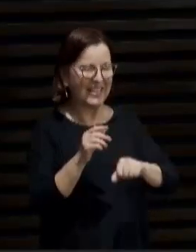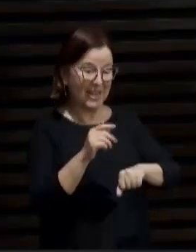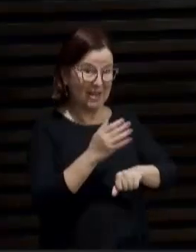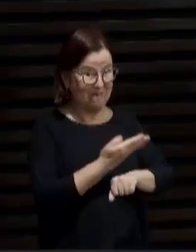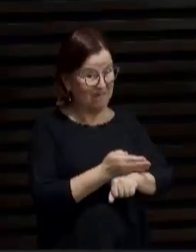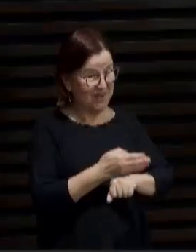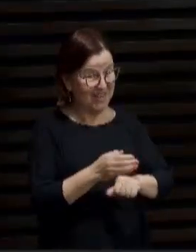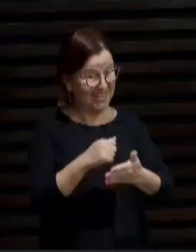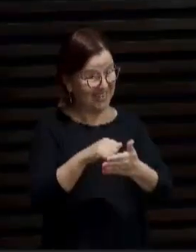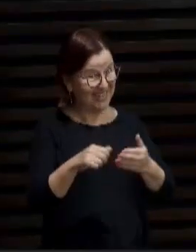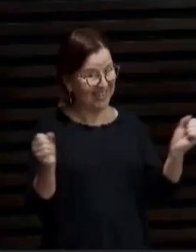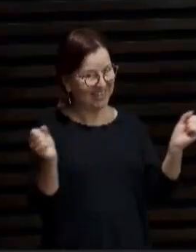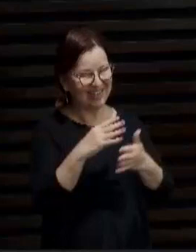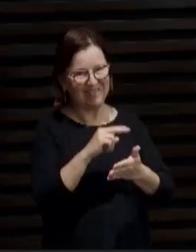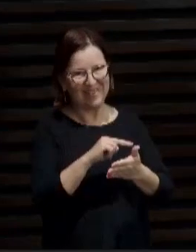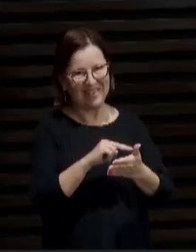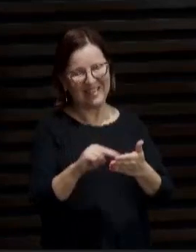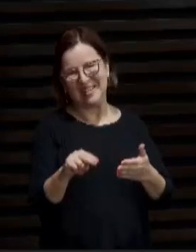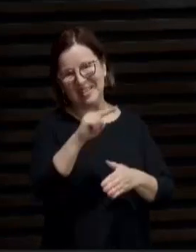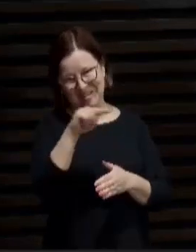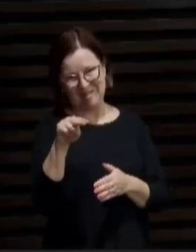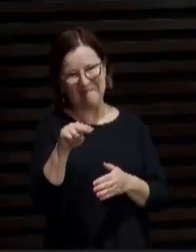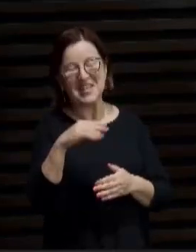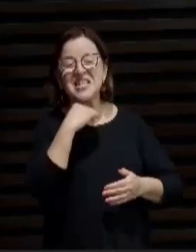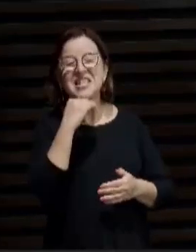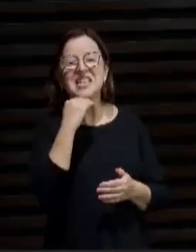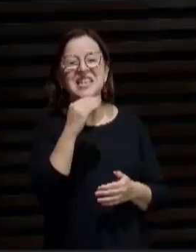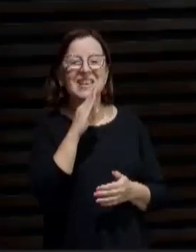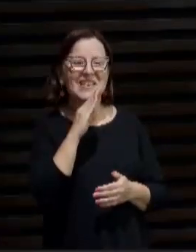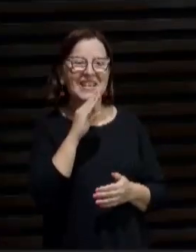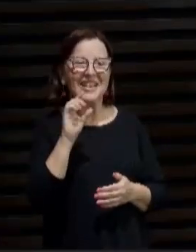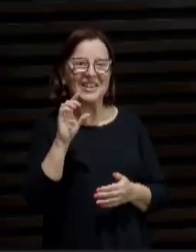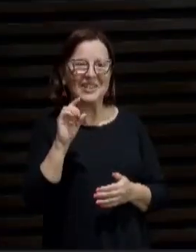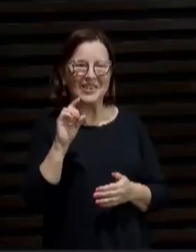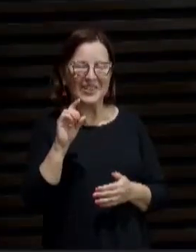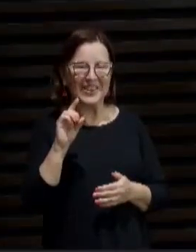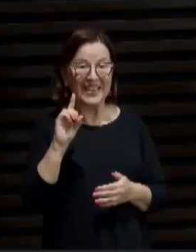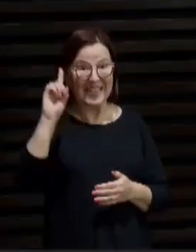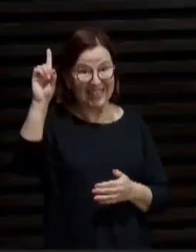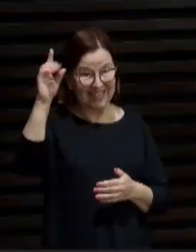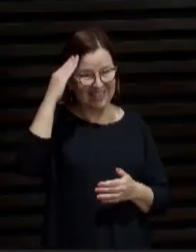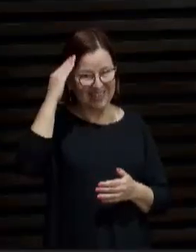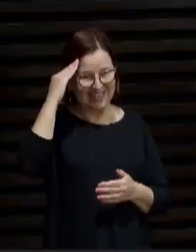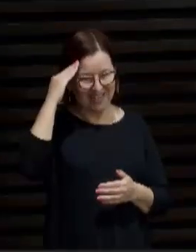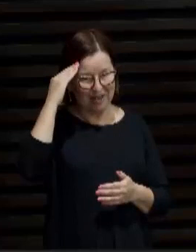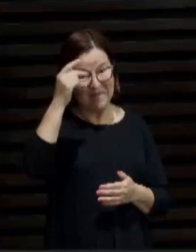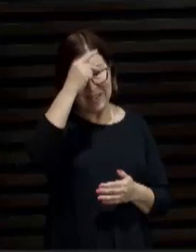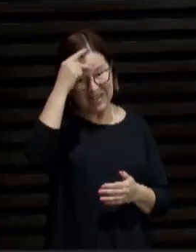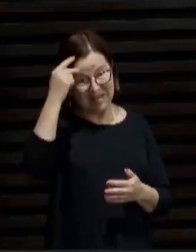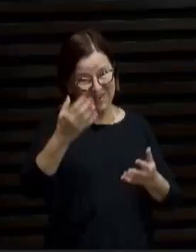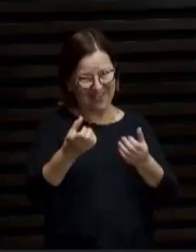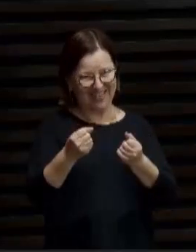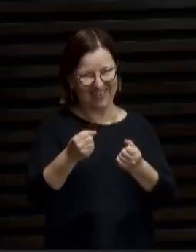um novo nome, o qual ninguém conhece, exceto aquele que o recebe. Apocalipse